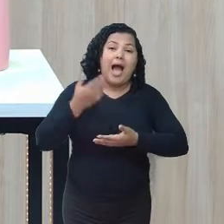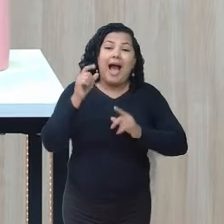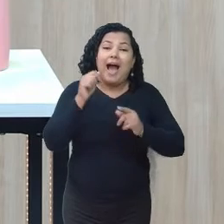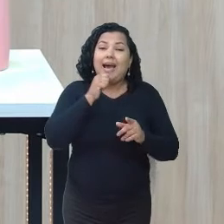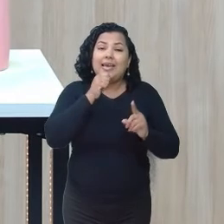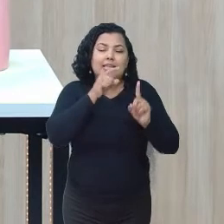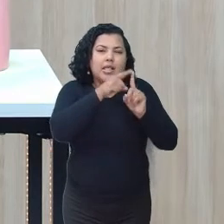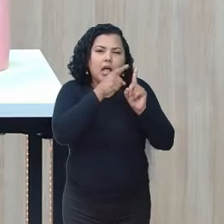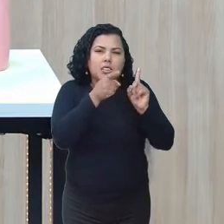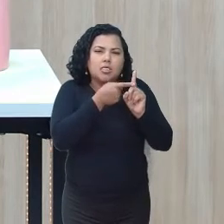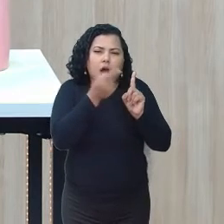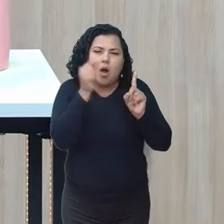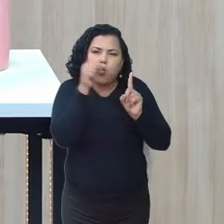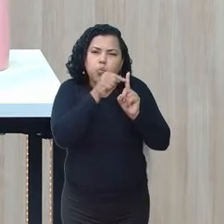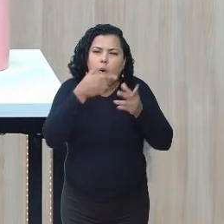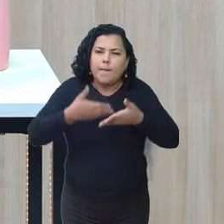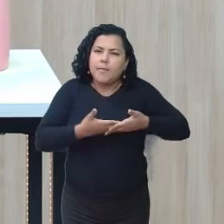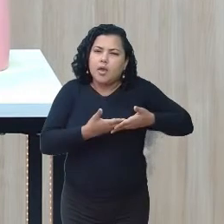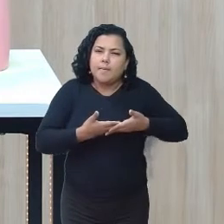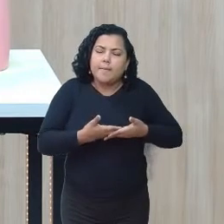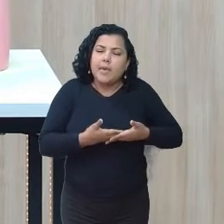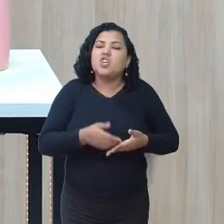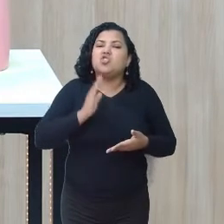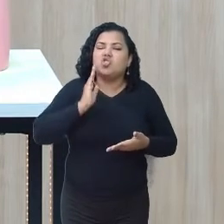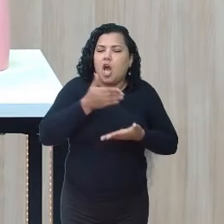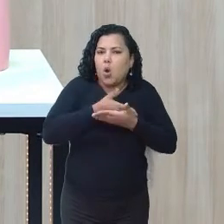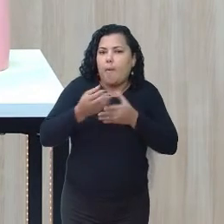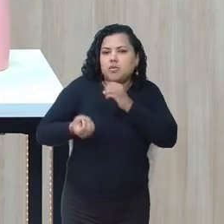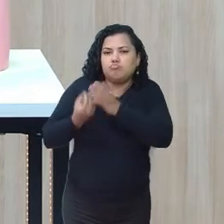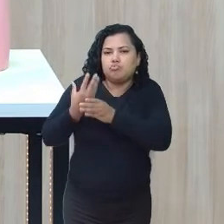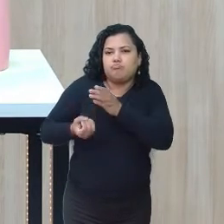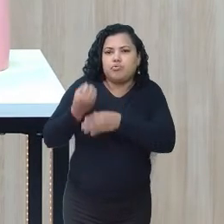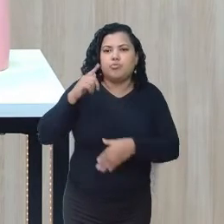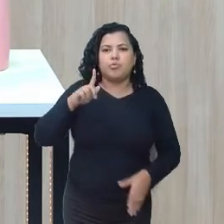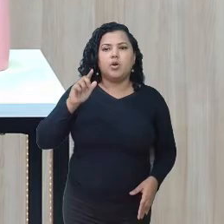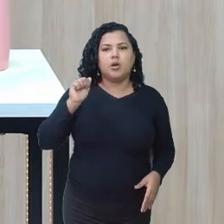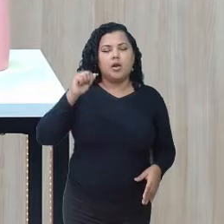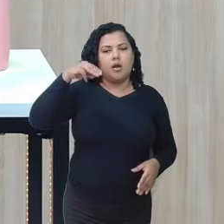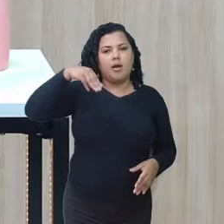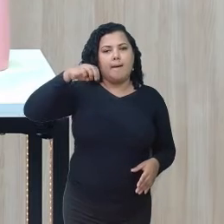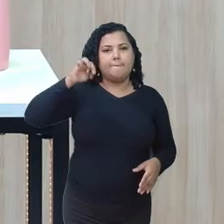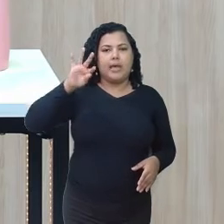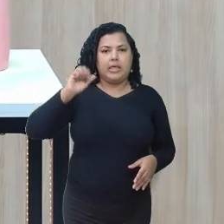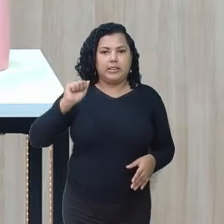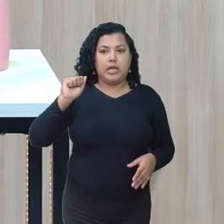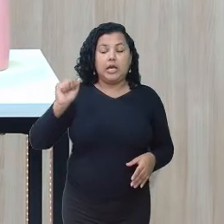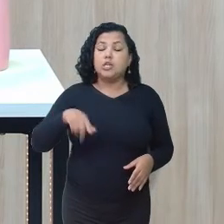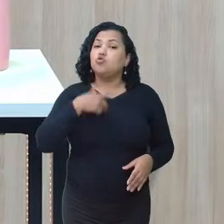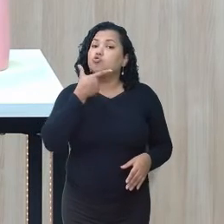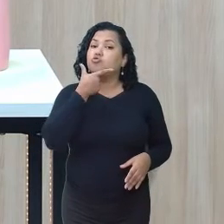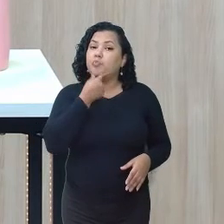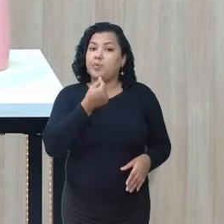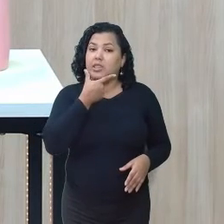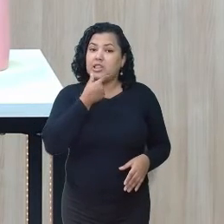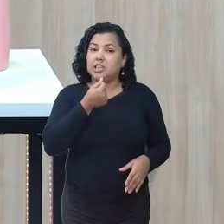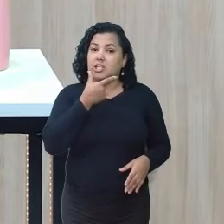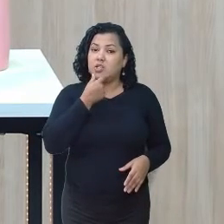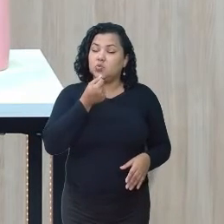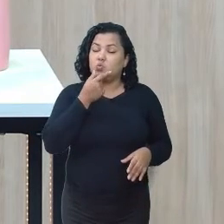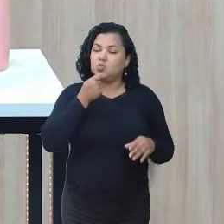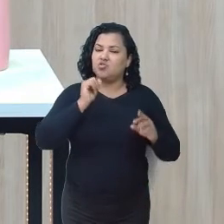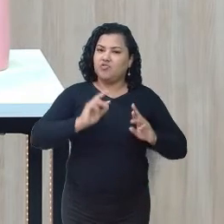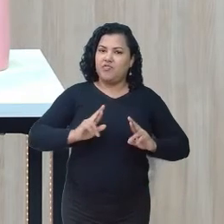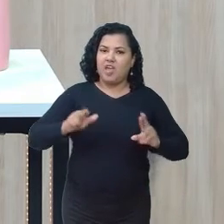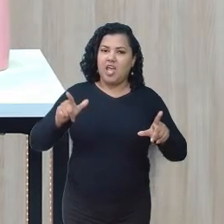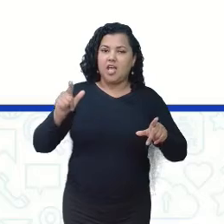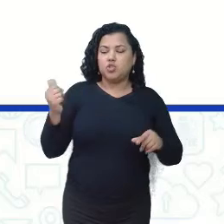fetal, as mulheres já estão produzindo o gameta feminino. Enquanto os meninos, os seus